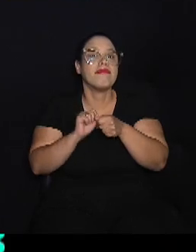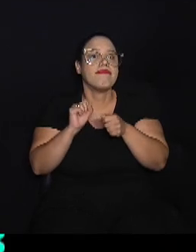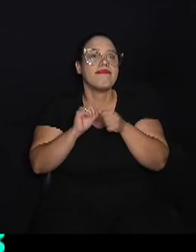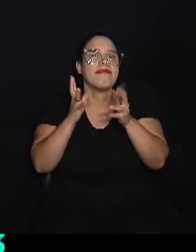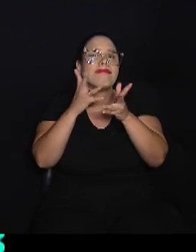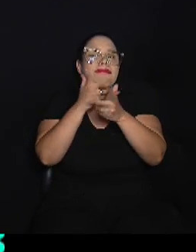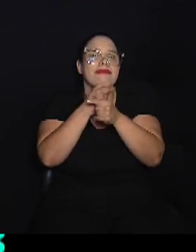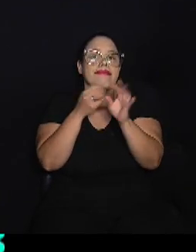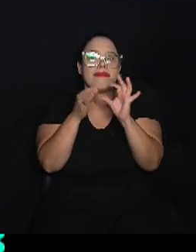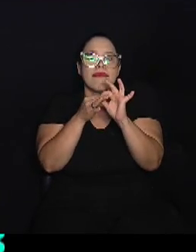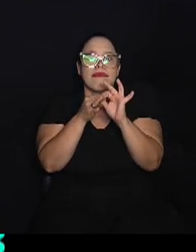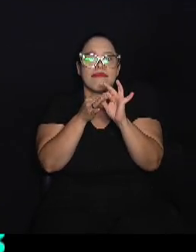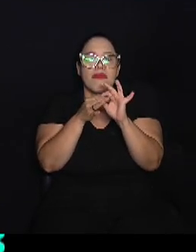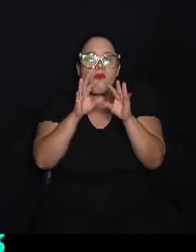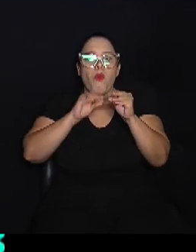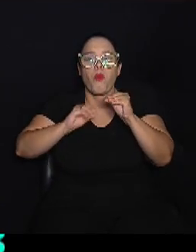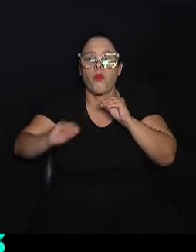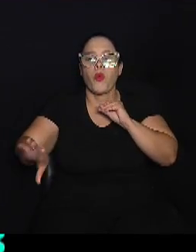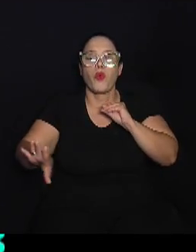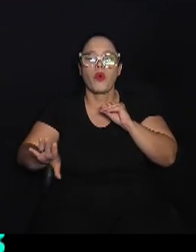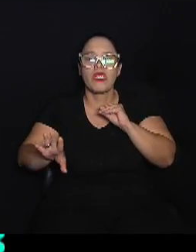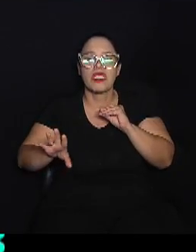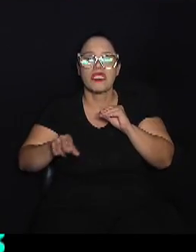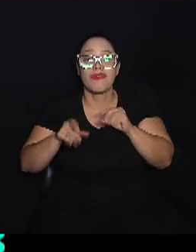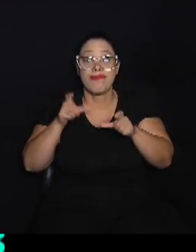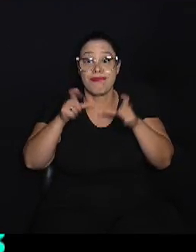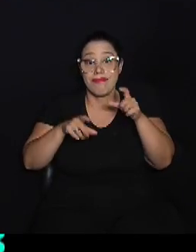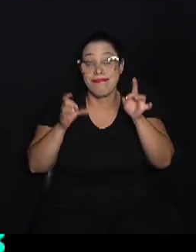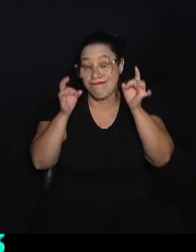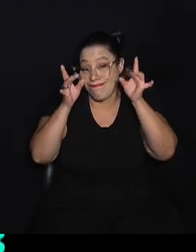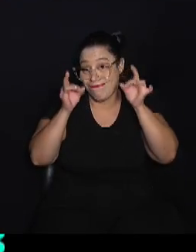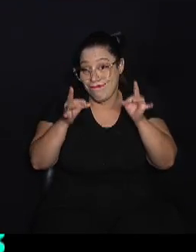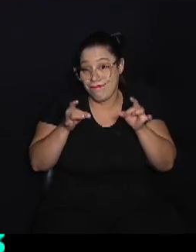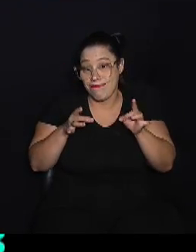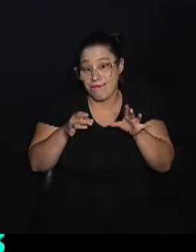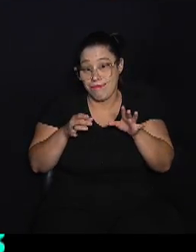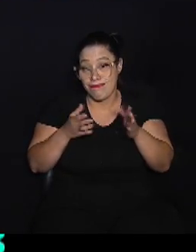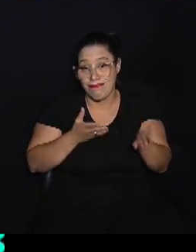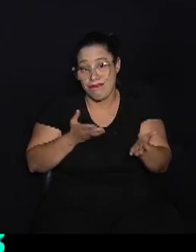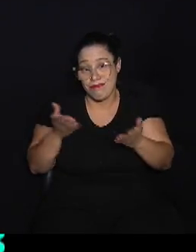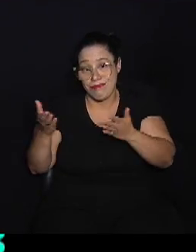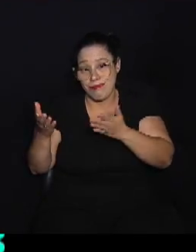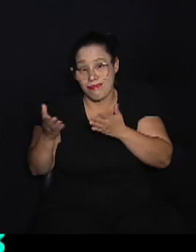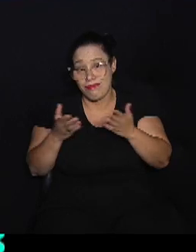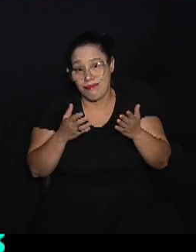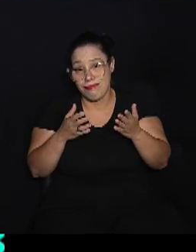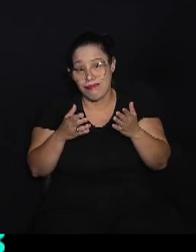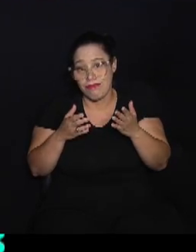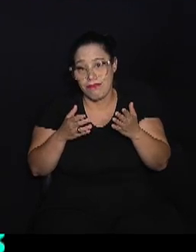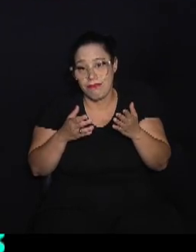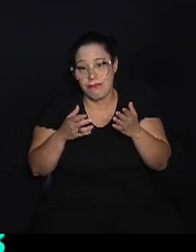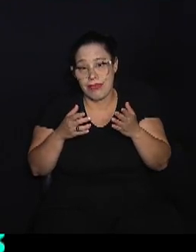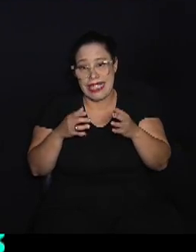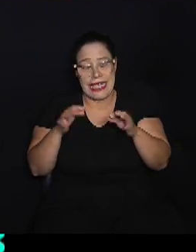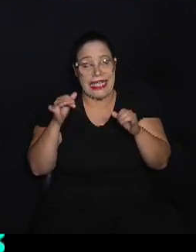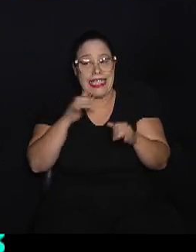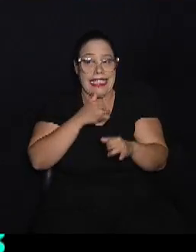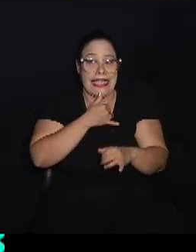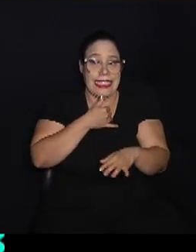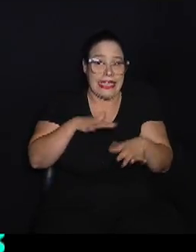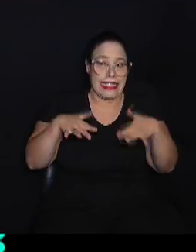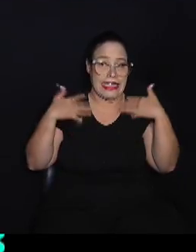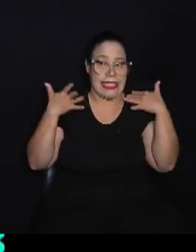bonita aliança fosse extinta e esses seres especiais passassem a ser objetos de terríveis